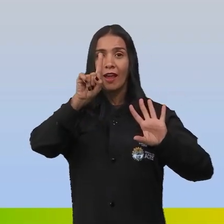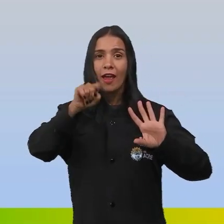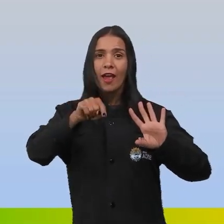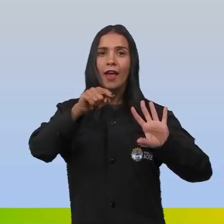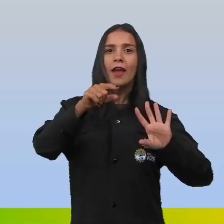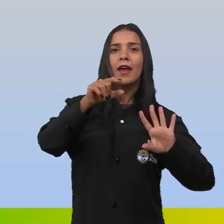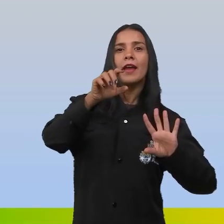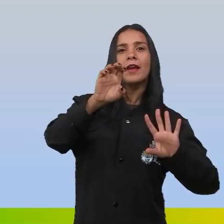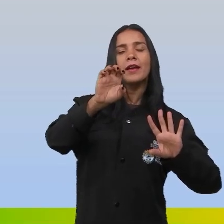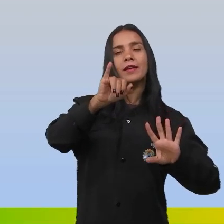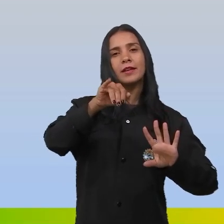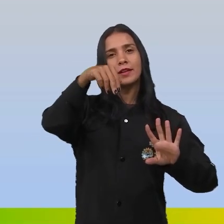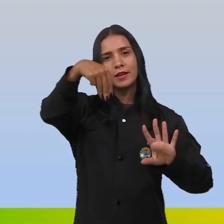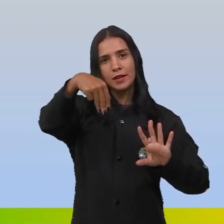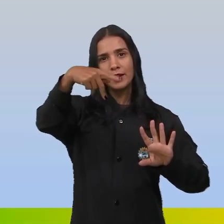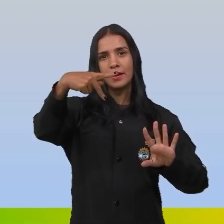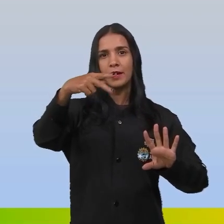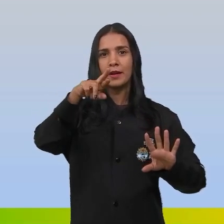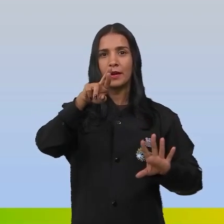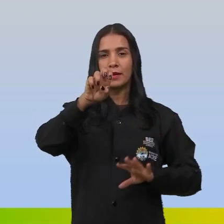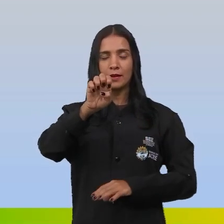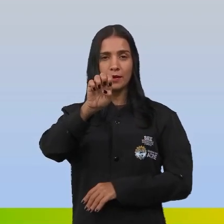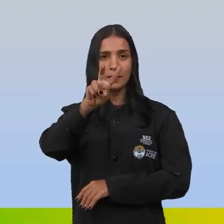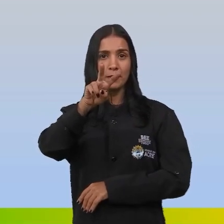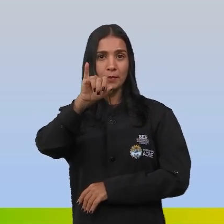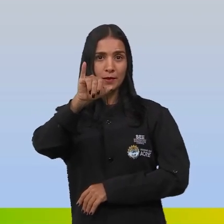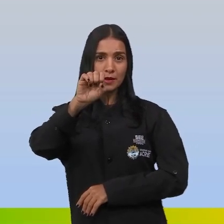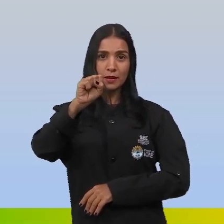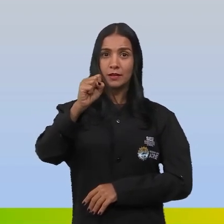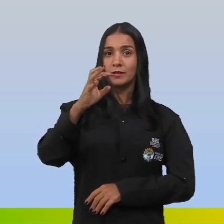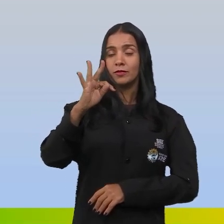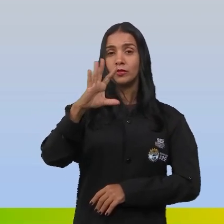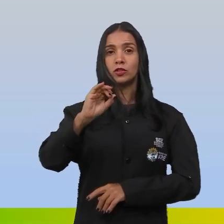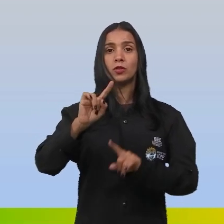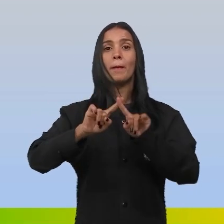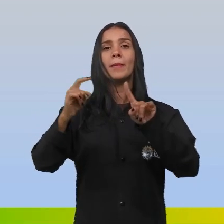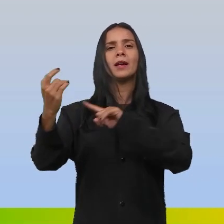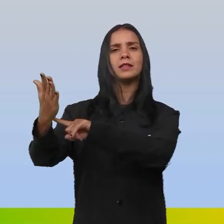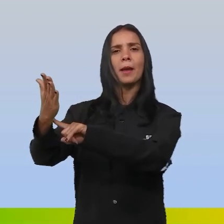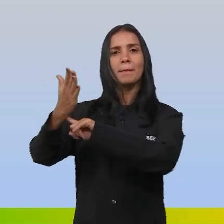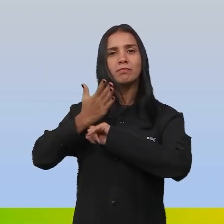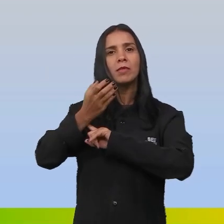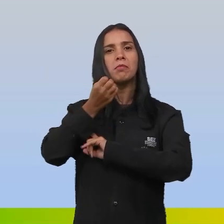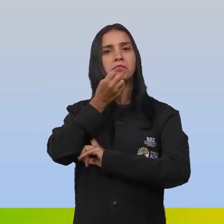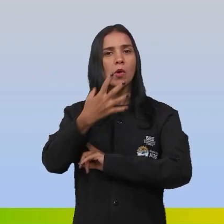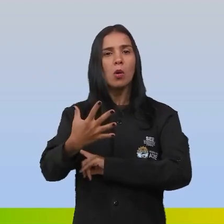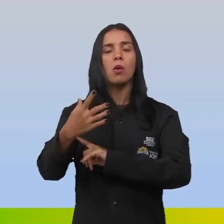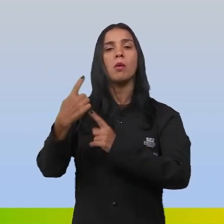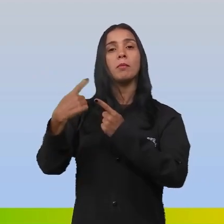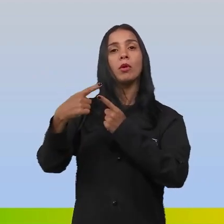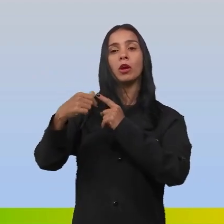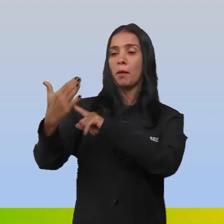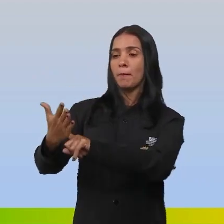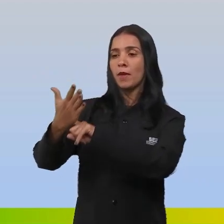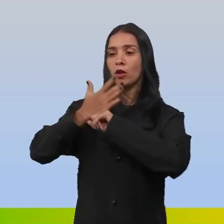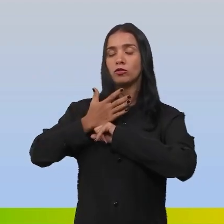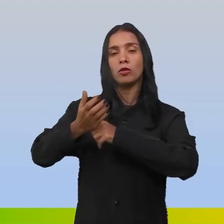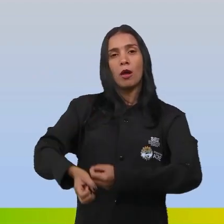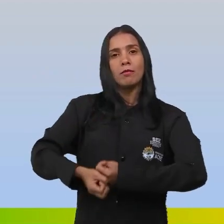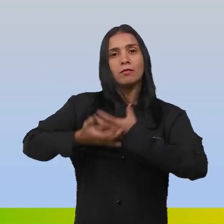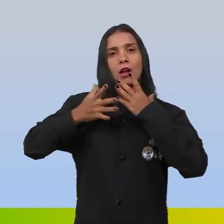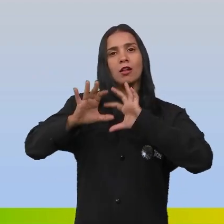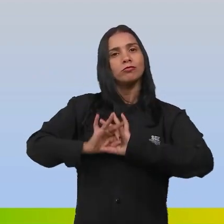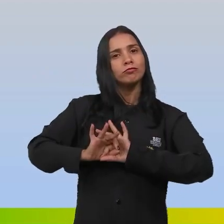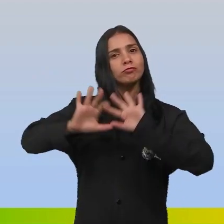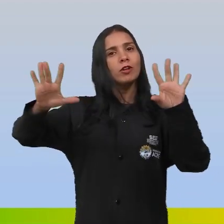é vida, ela é vital para o ator. Ela desenvolve espontaneidade, criatividade. Ela